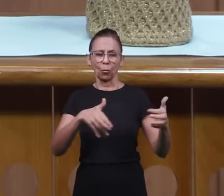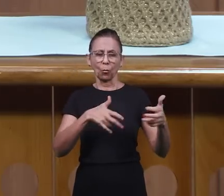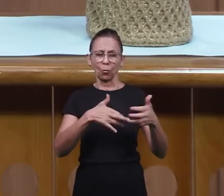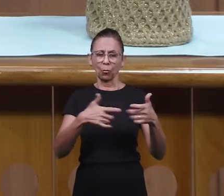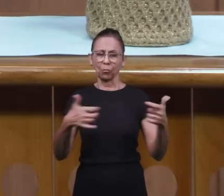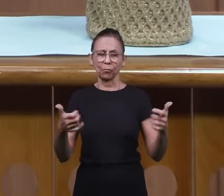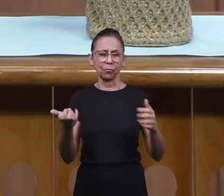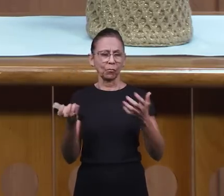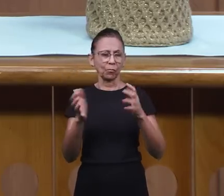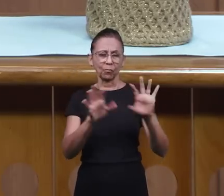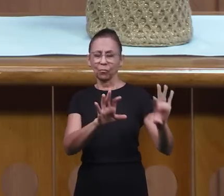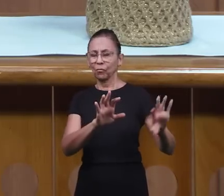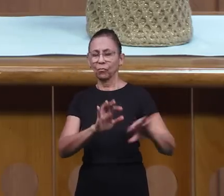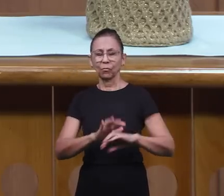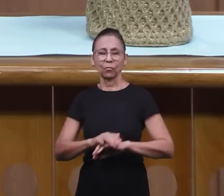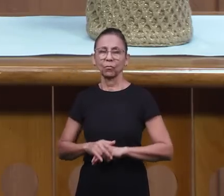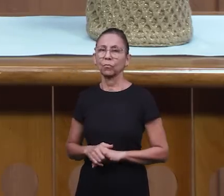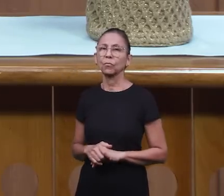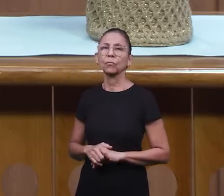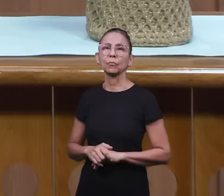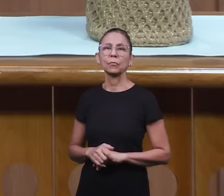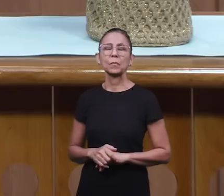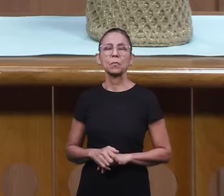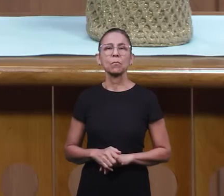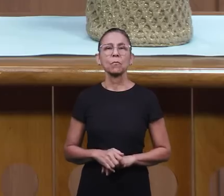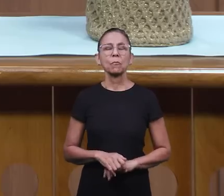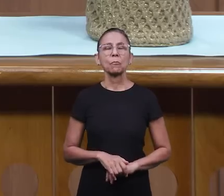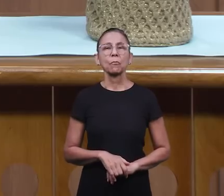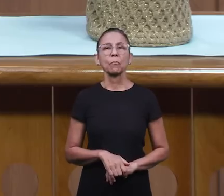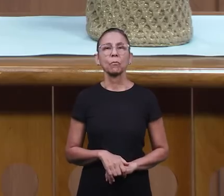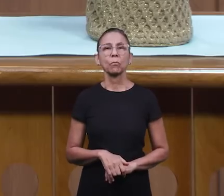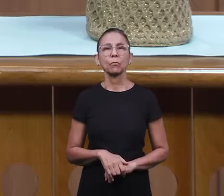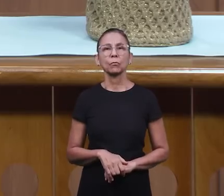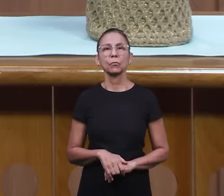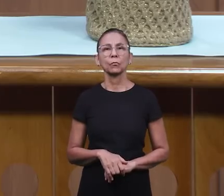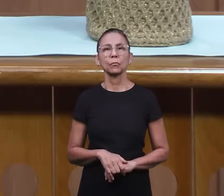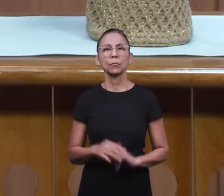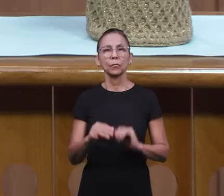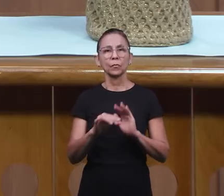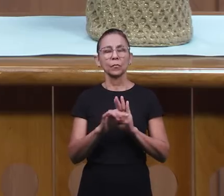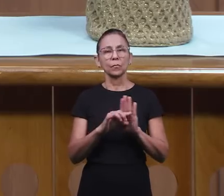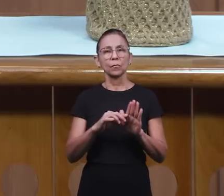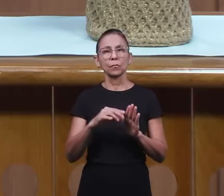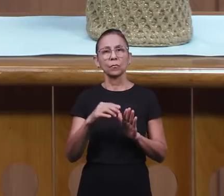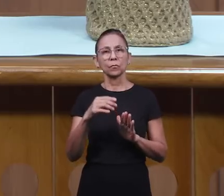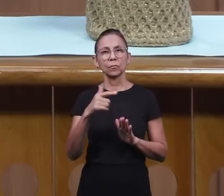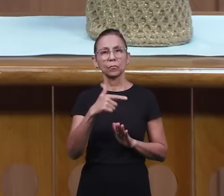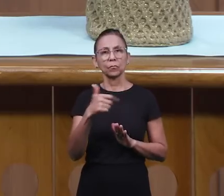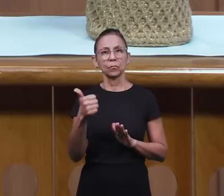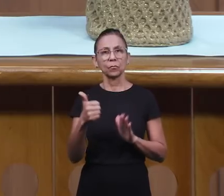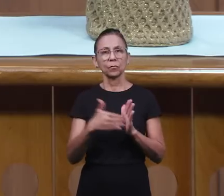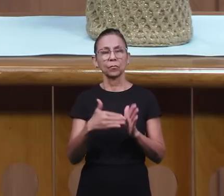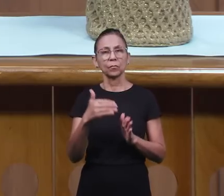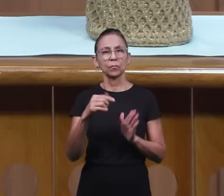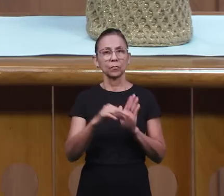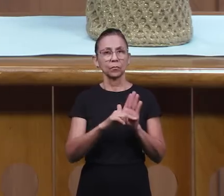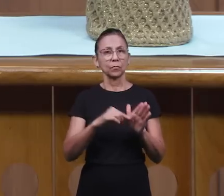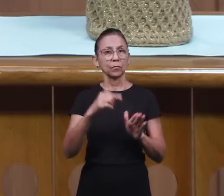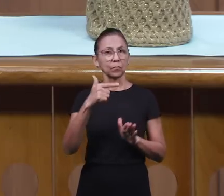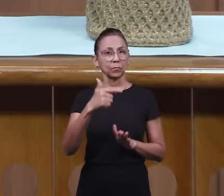Amós capítulo 5, o verso 21 ao verso 23. Agora, nós vamos ver, portanto,